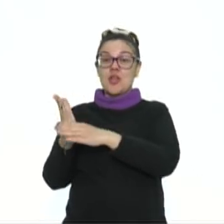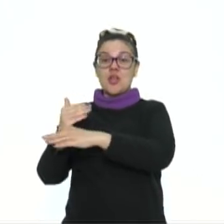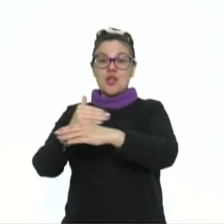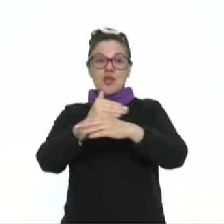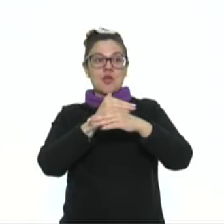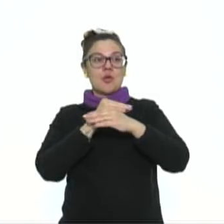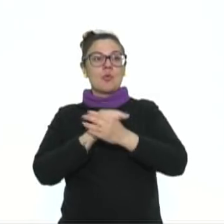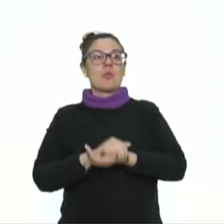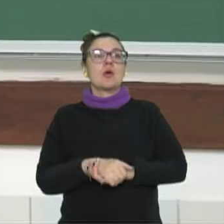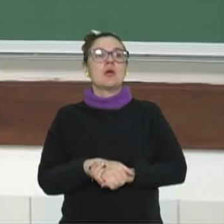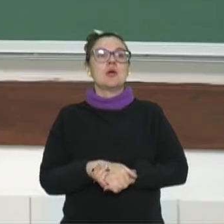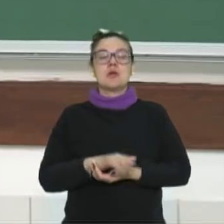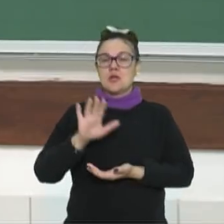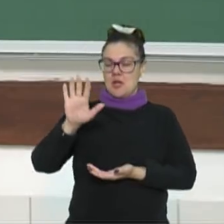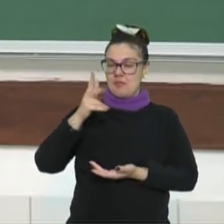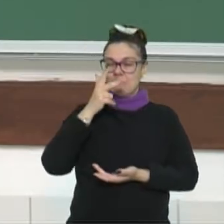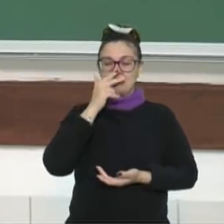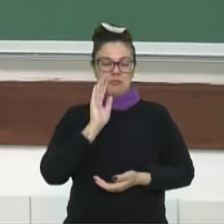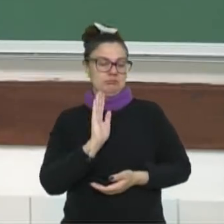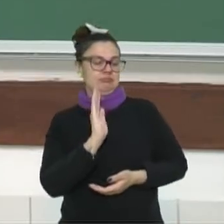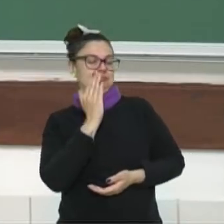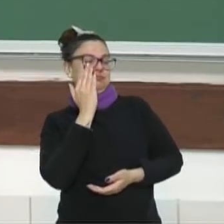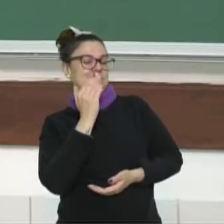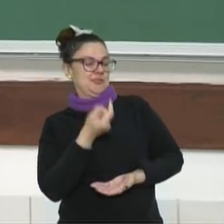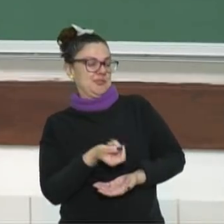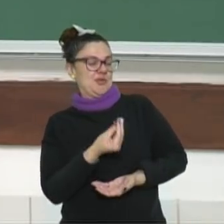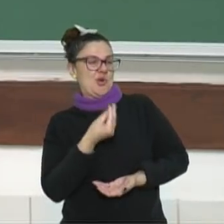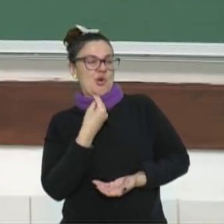Ele aponta uma certa hipocrisia, um